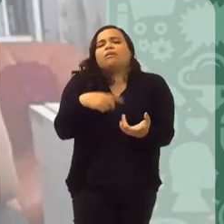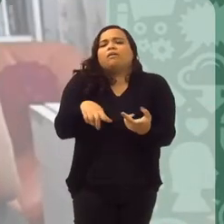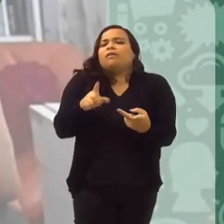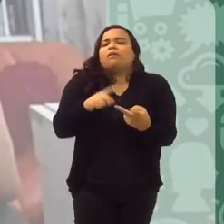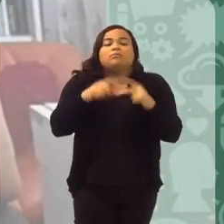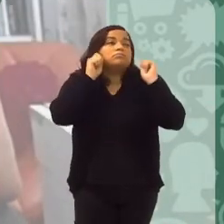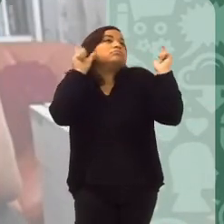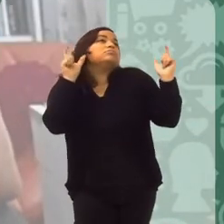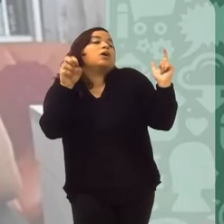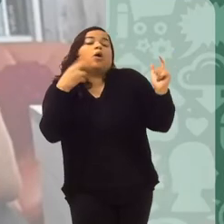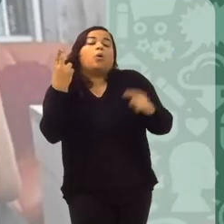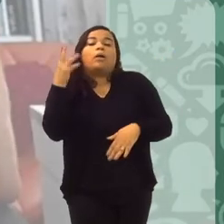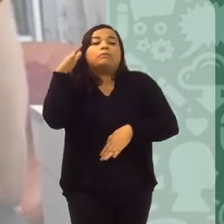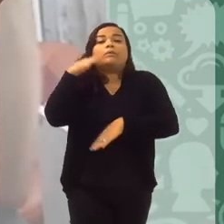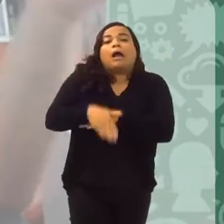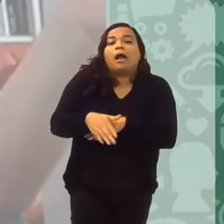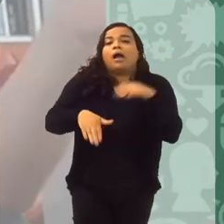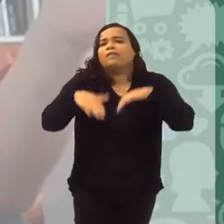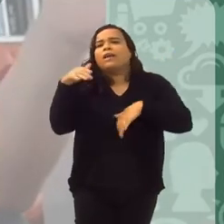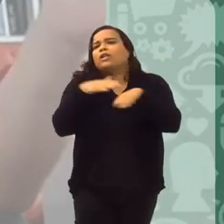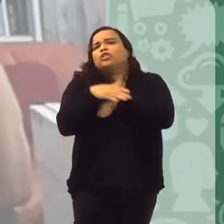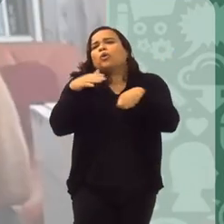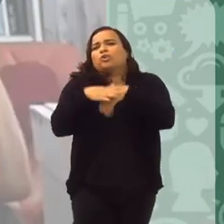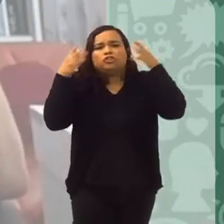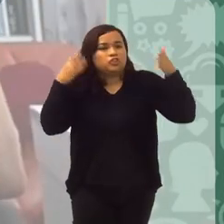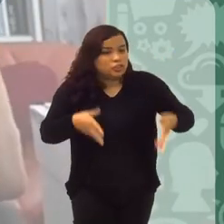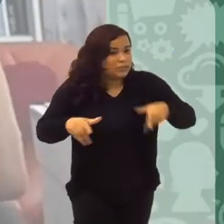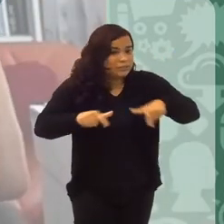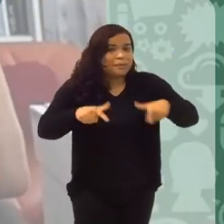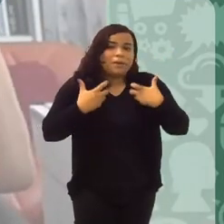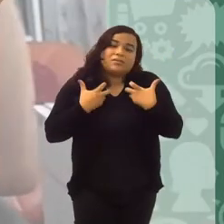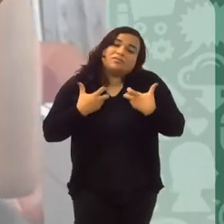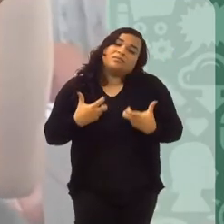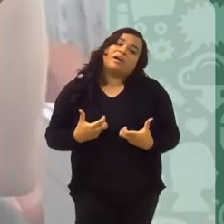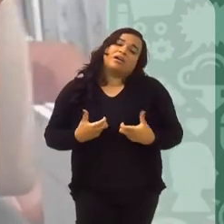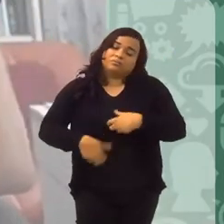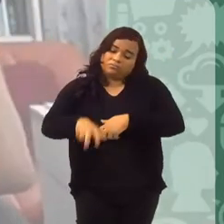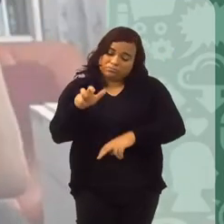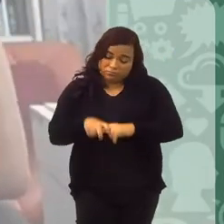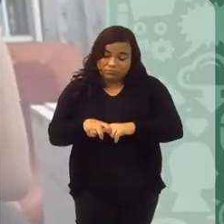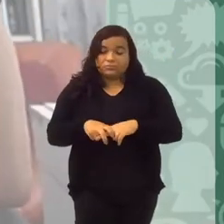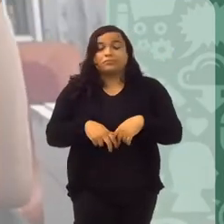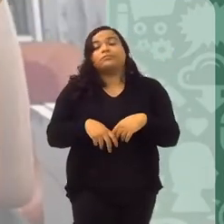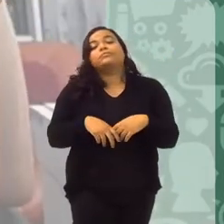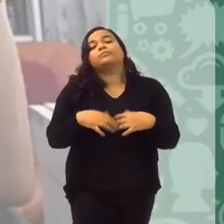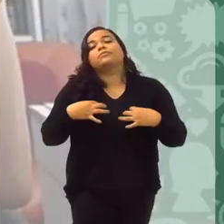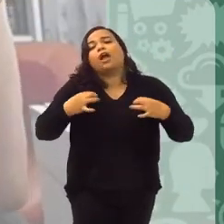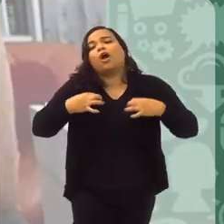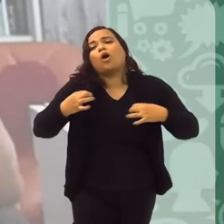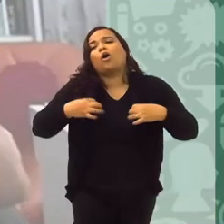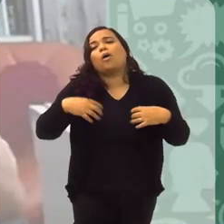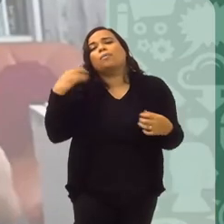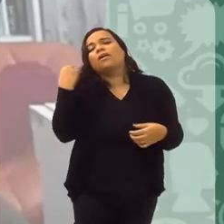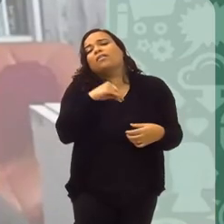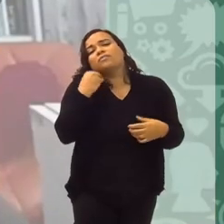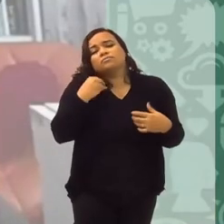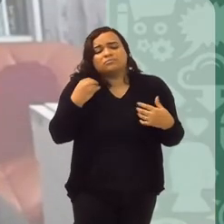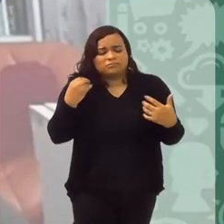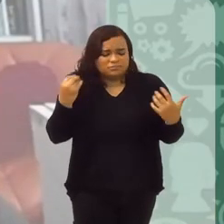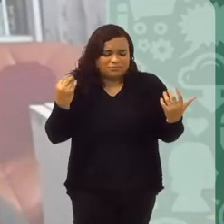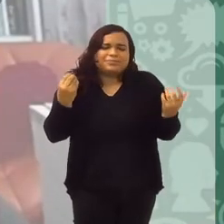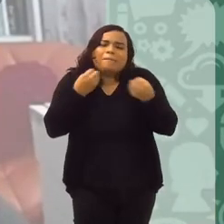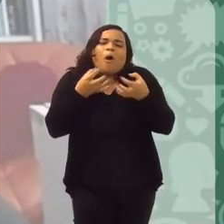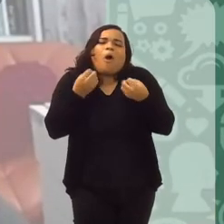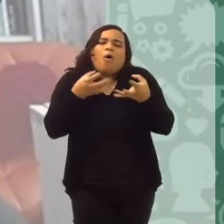de acordar, ou de tarde, ou às vezes à noite, chegando do trabalho, mortas, exaustas, tomam um banho, botam uma roupa